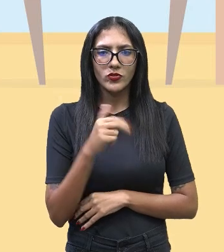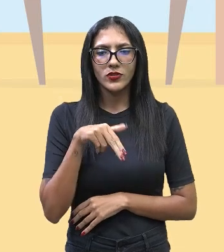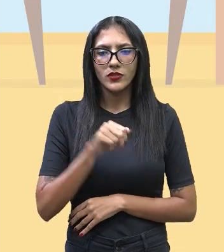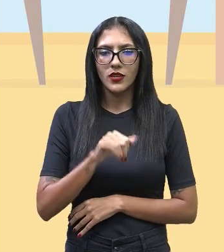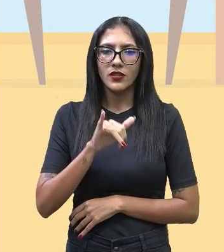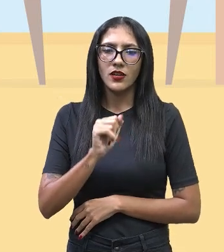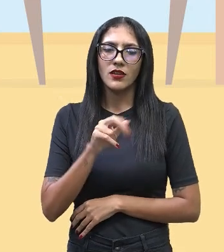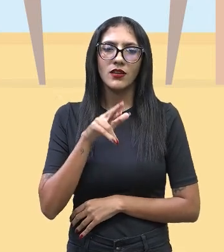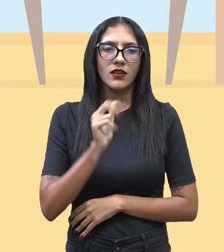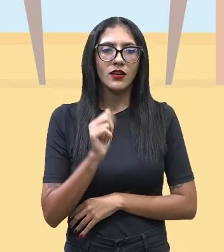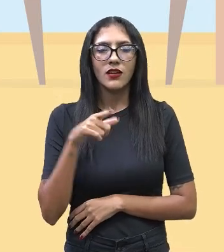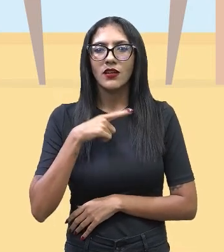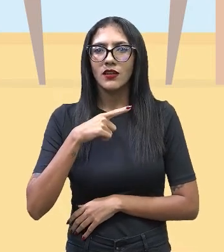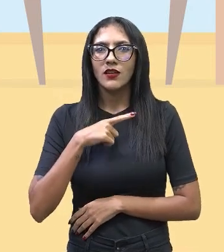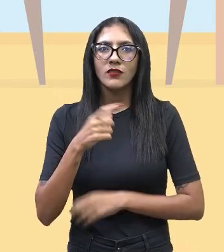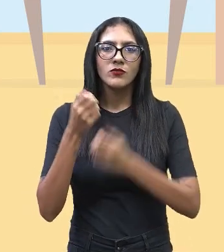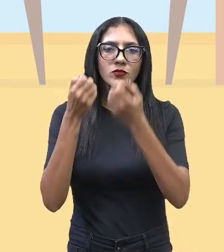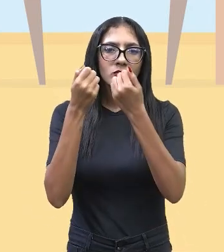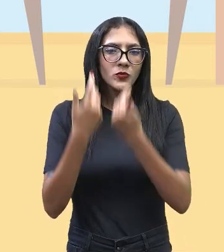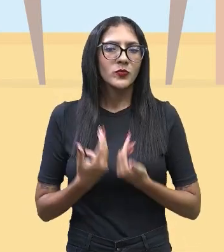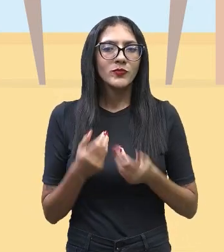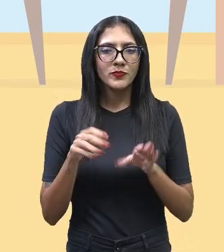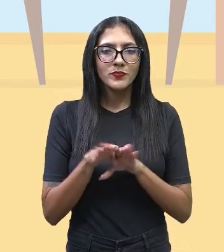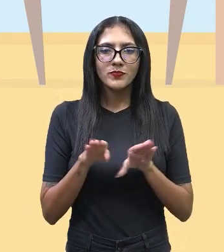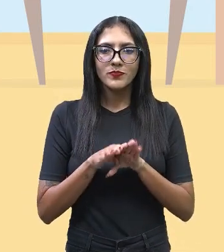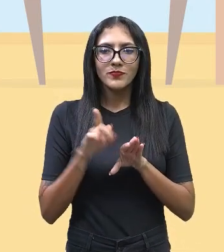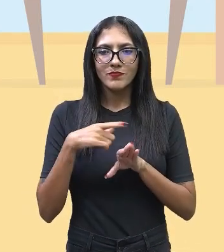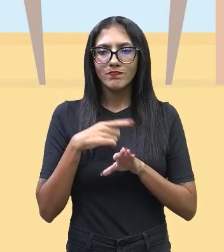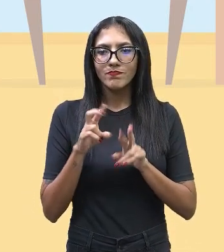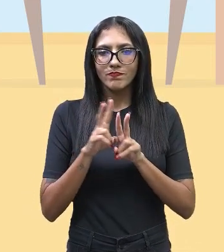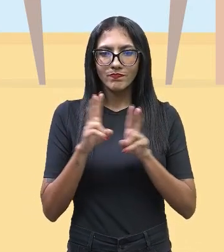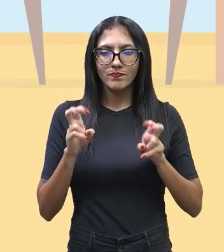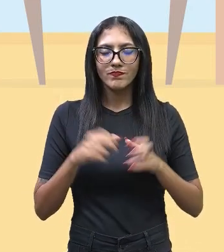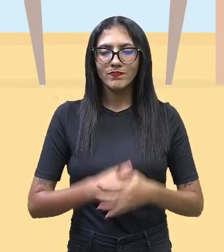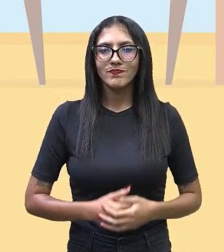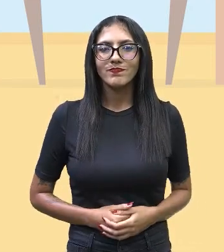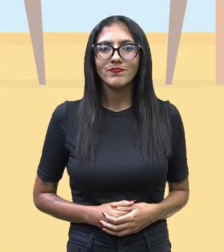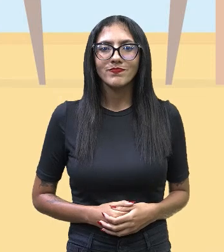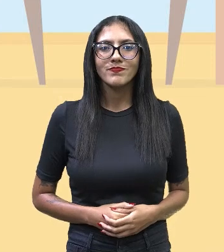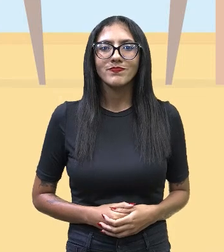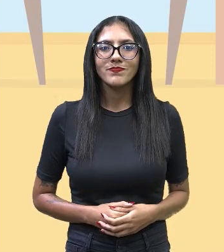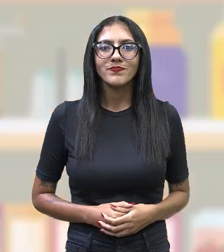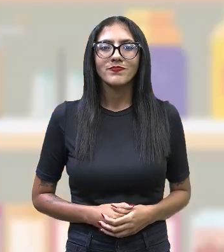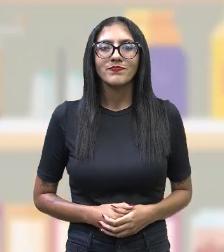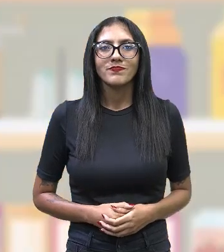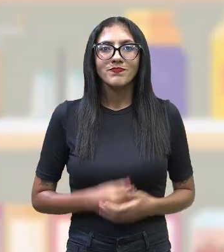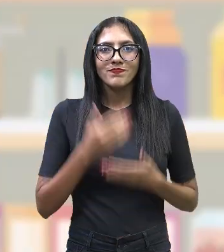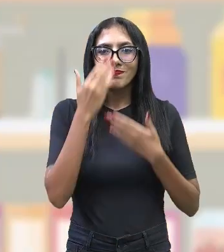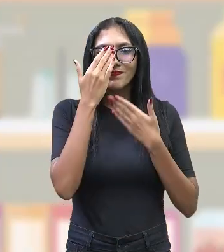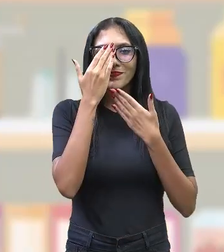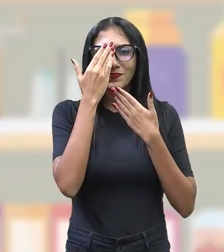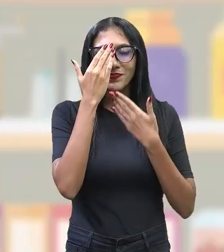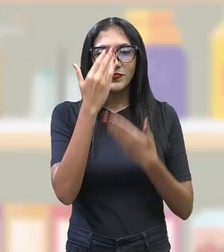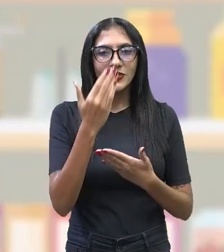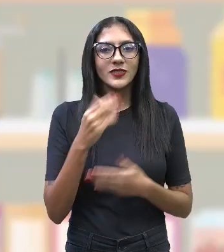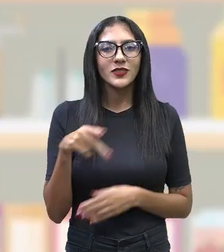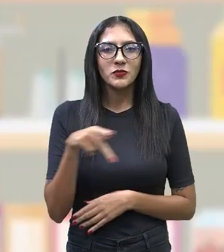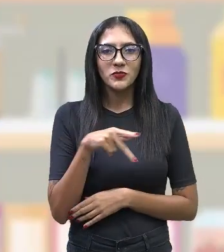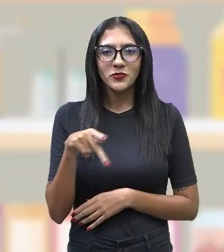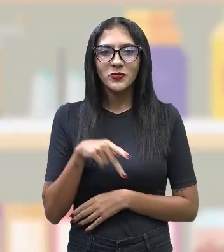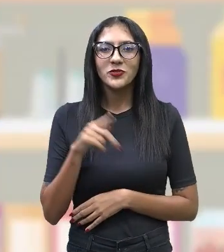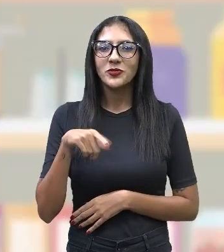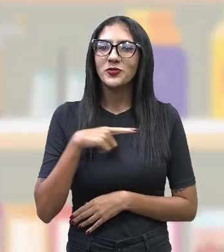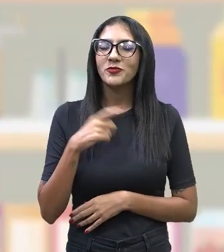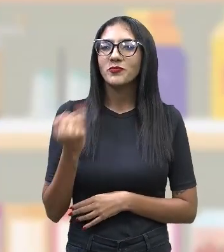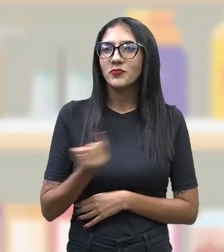Nayara Jardim, que vai falar para nós um pouco sobre isso. Seja bem-vindo, doutora. Obrigada, professor. É muito importante falar